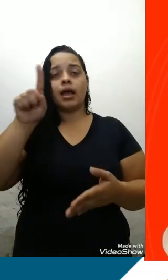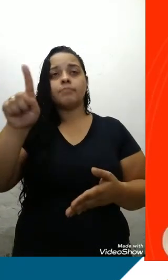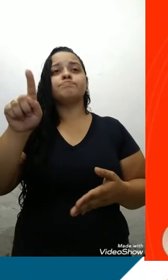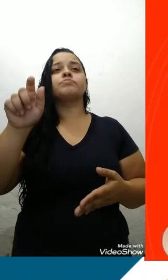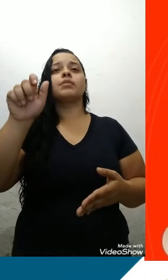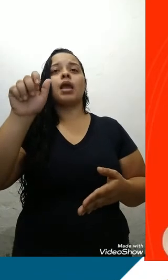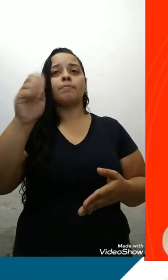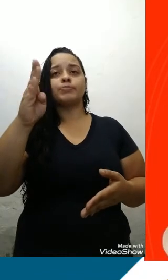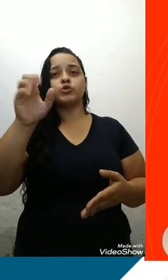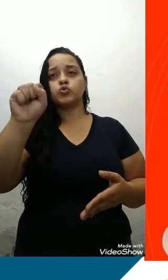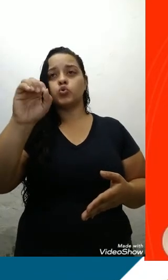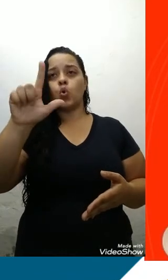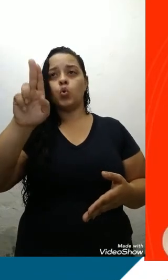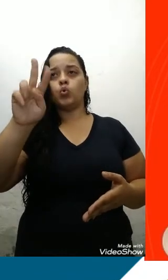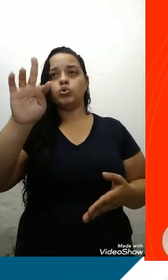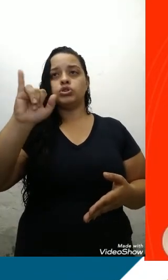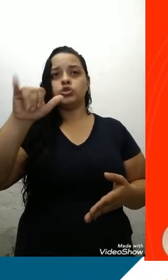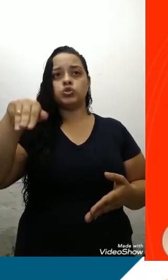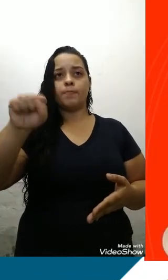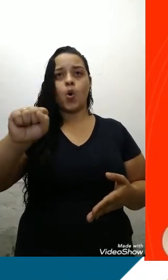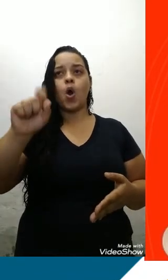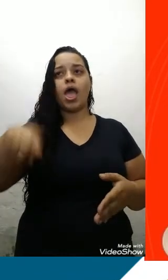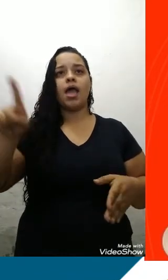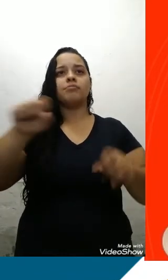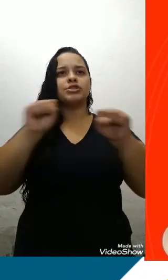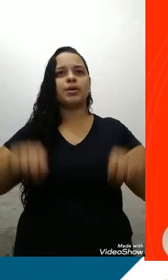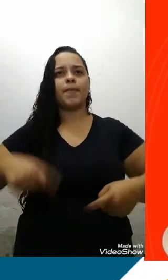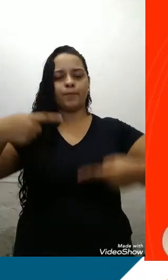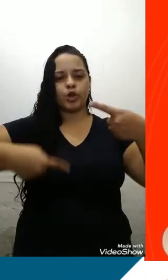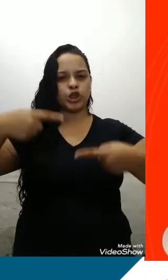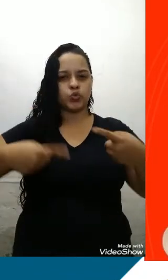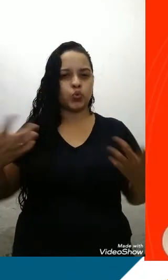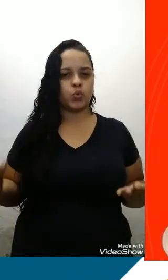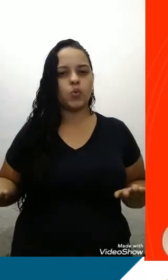político ancorado no mercantilismo. Gente, lembra, o mercantilismo é